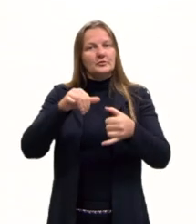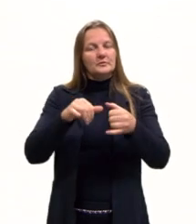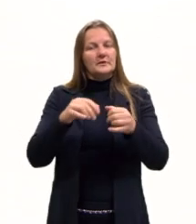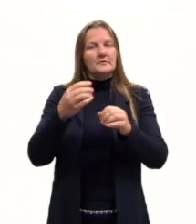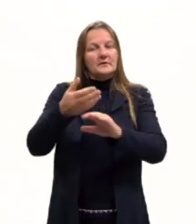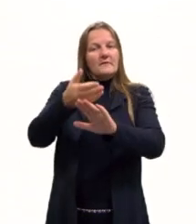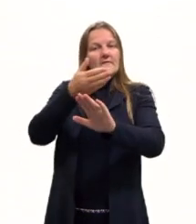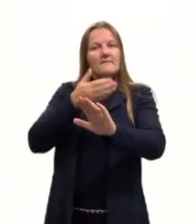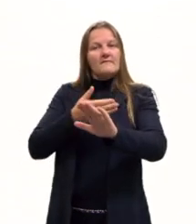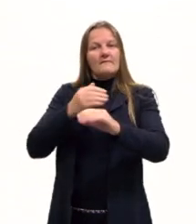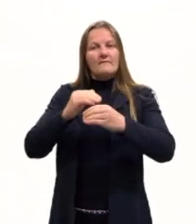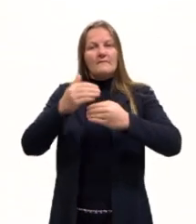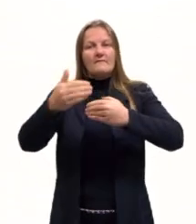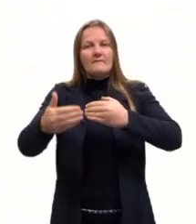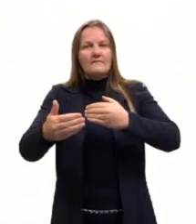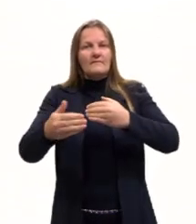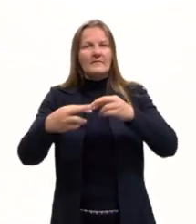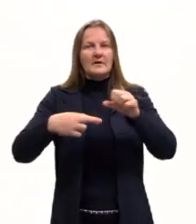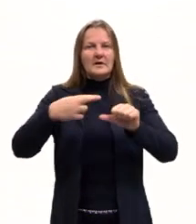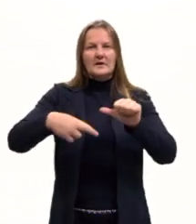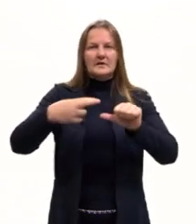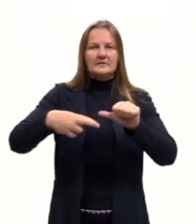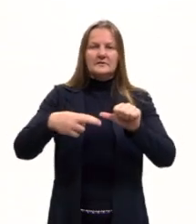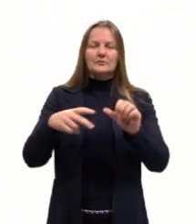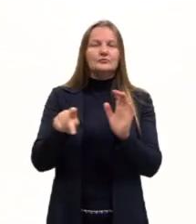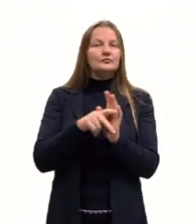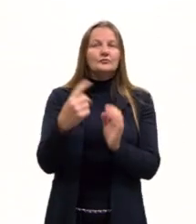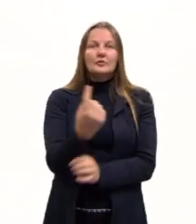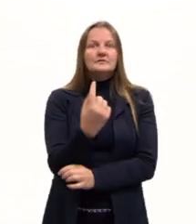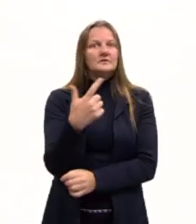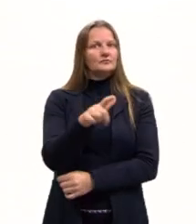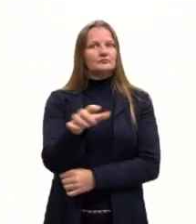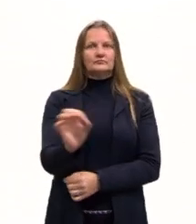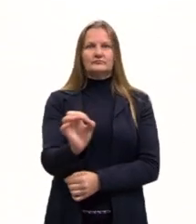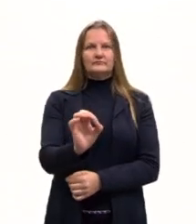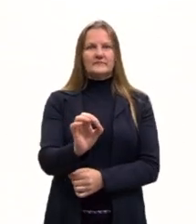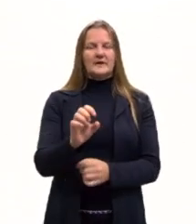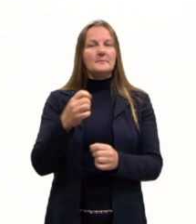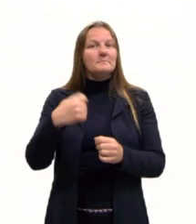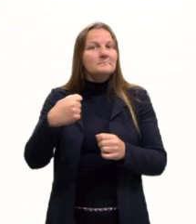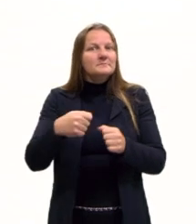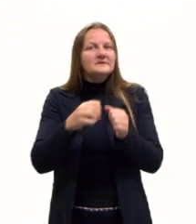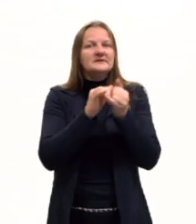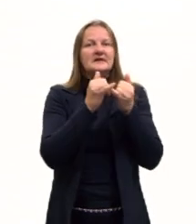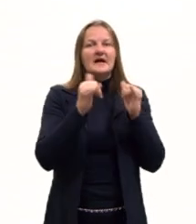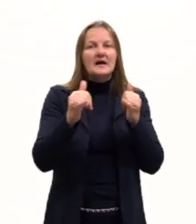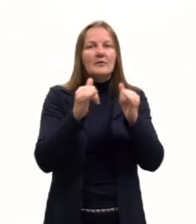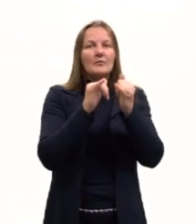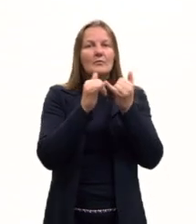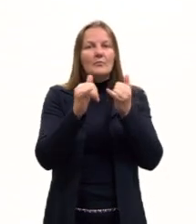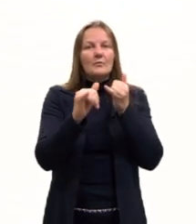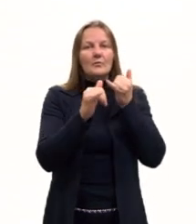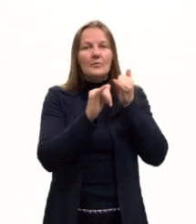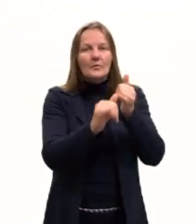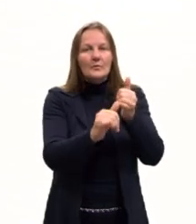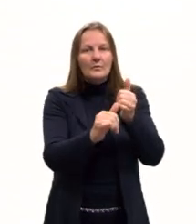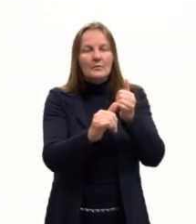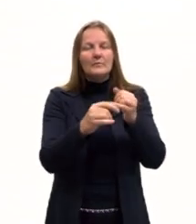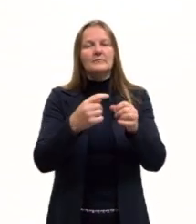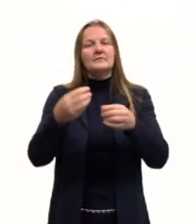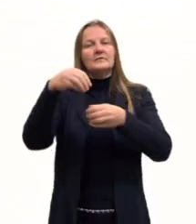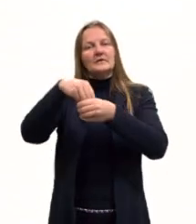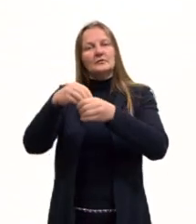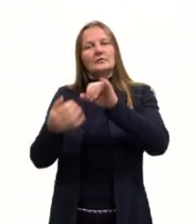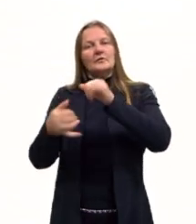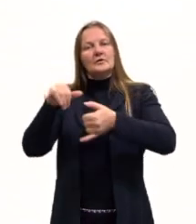externo a sessão ela não acontece sozinha espontaneamente então onde aplicado